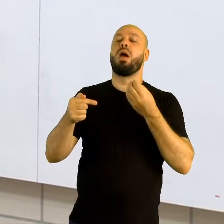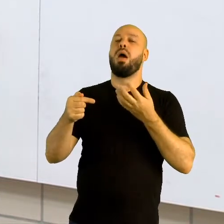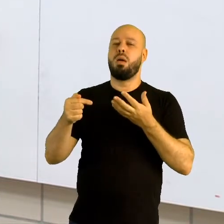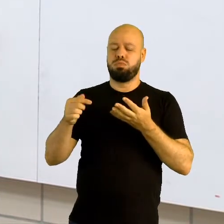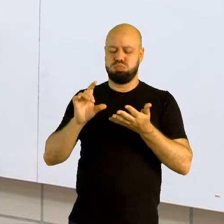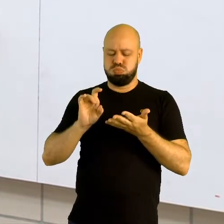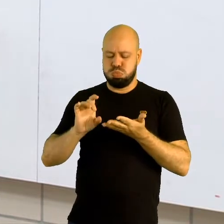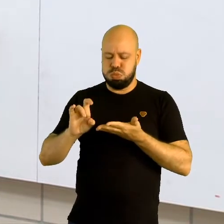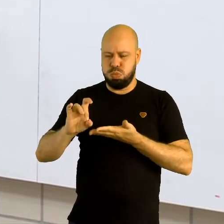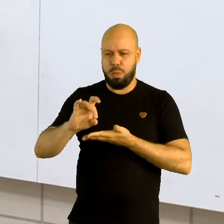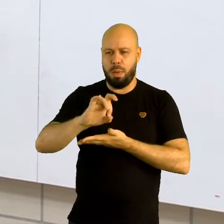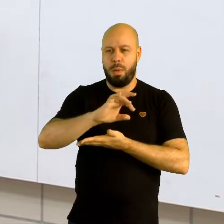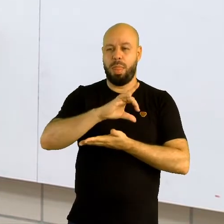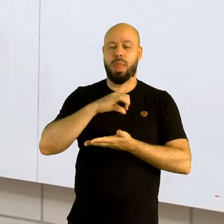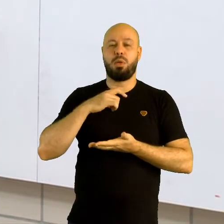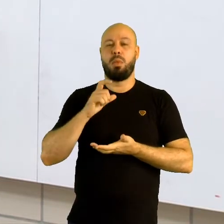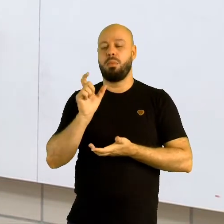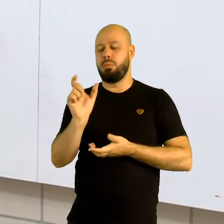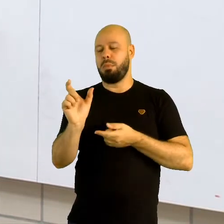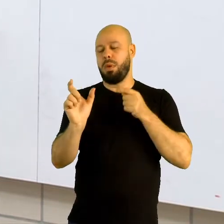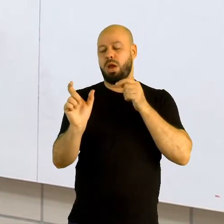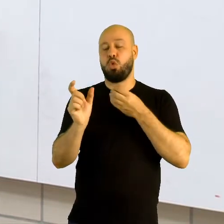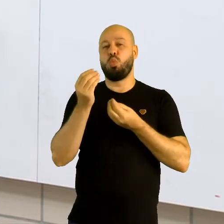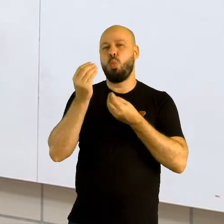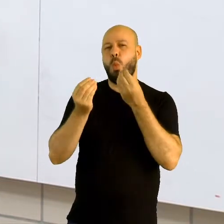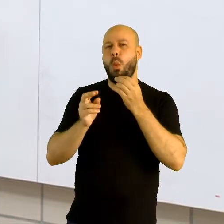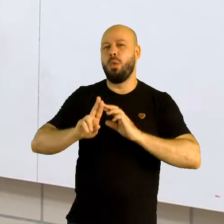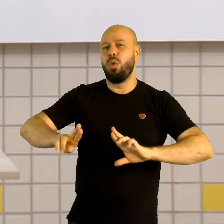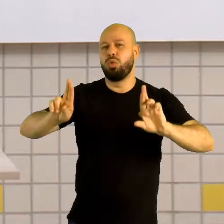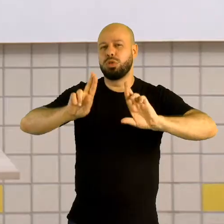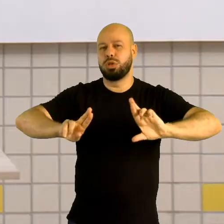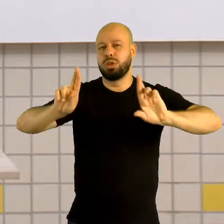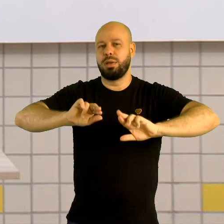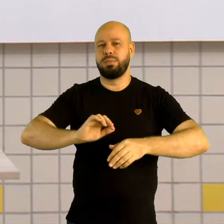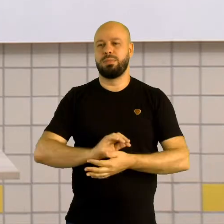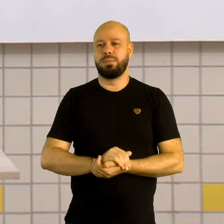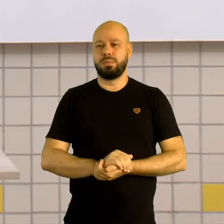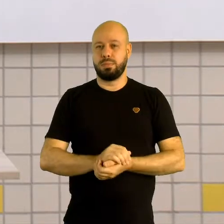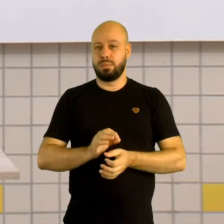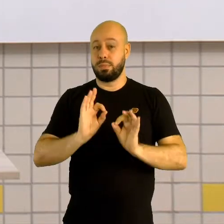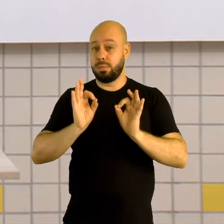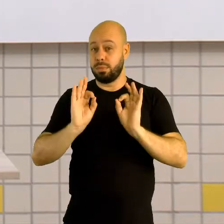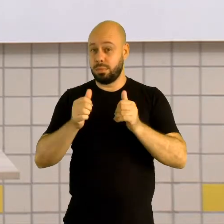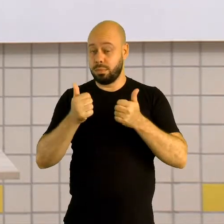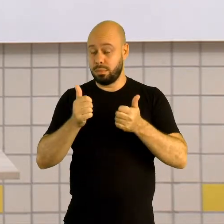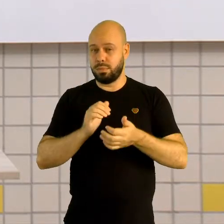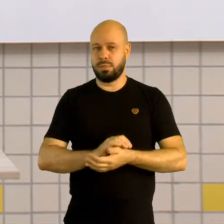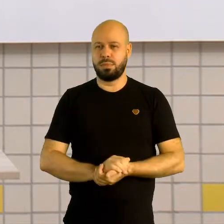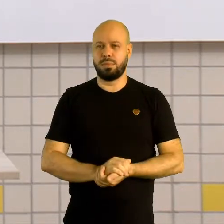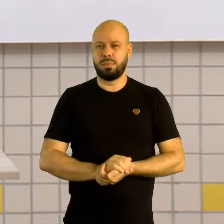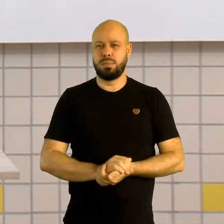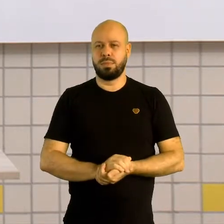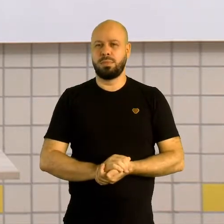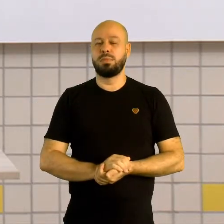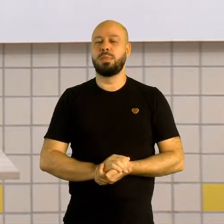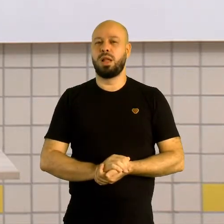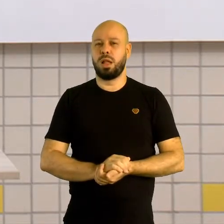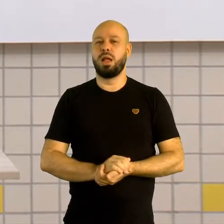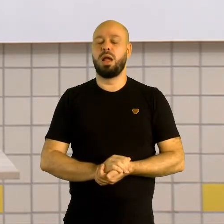cada W8 questions. Alright? Então, nós conhecemos aí a